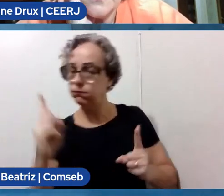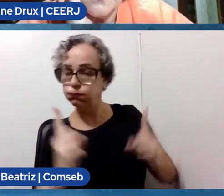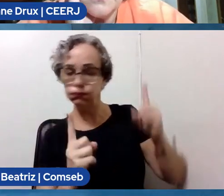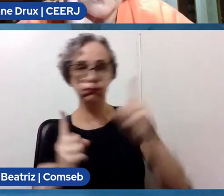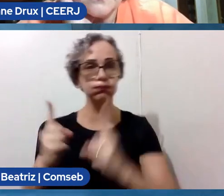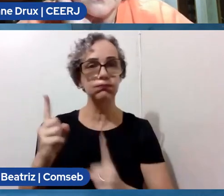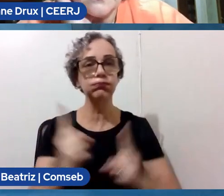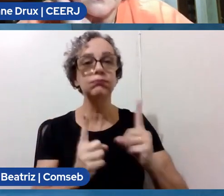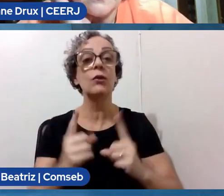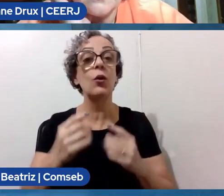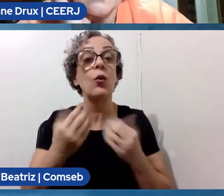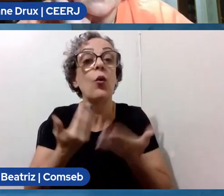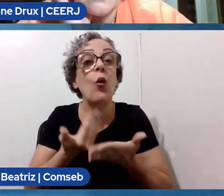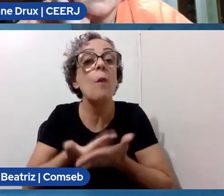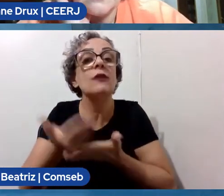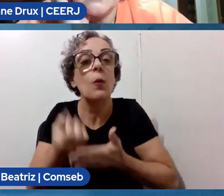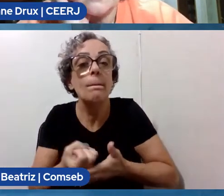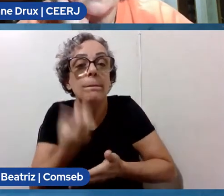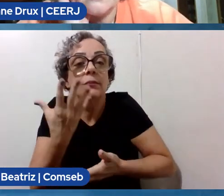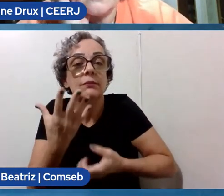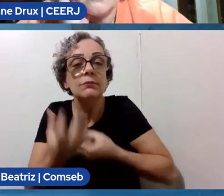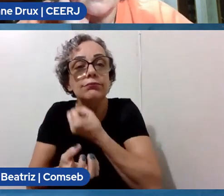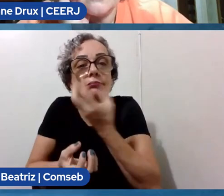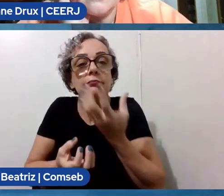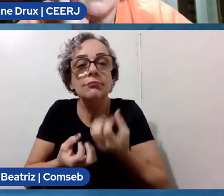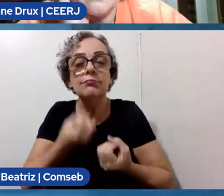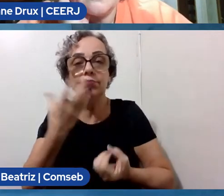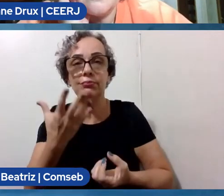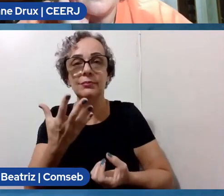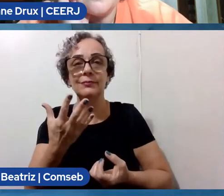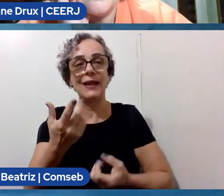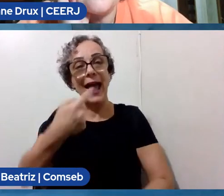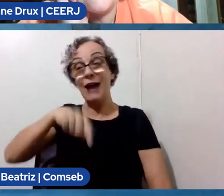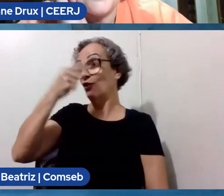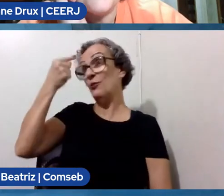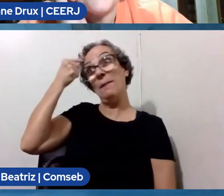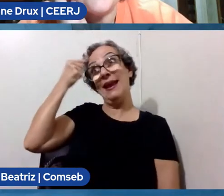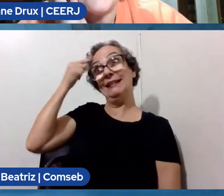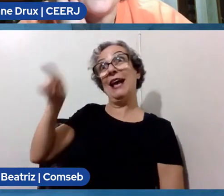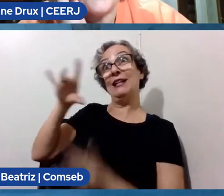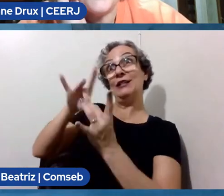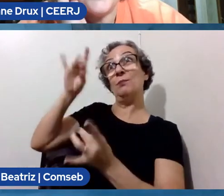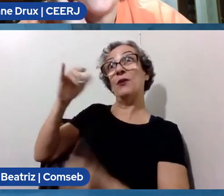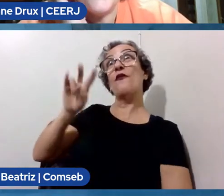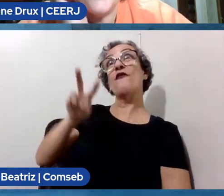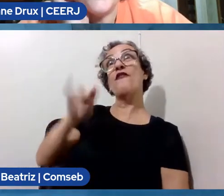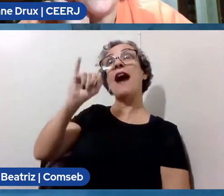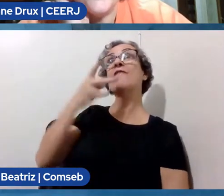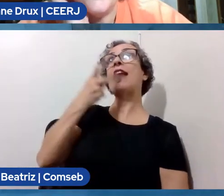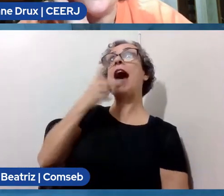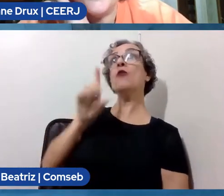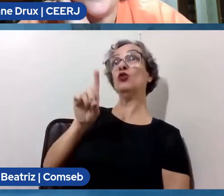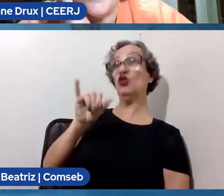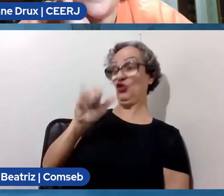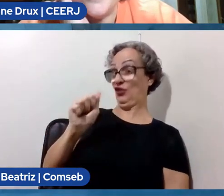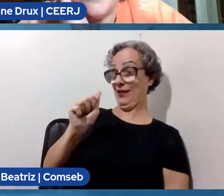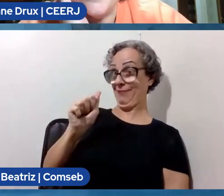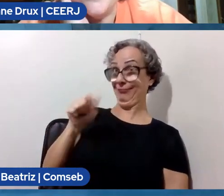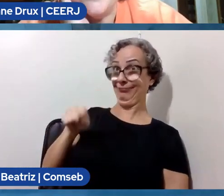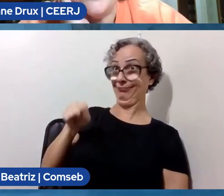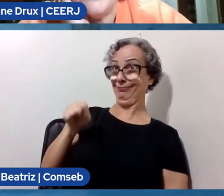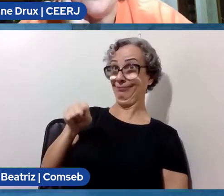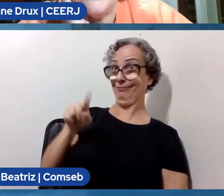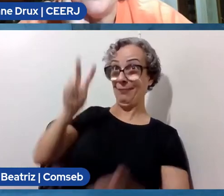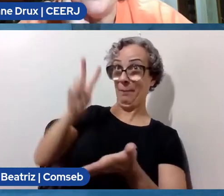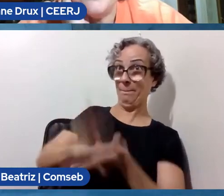que ele fez a pergunta, a gente imagina que o Espírito vai dar uma data, vai dizer quando exatamente, né, uma data, um momento. E aí